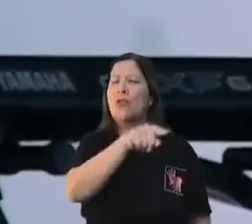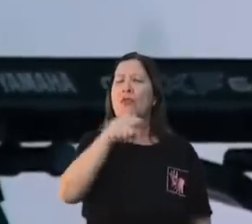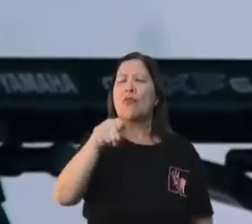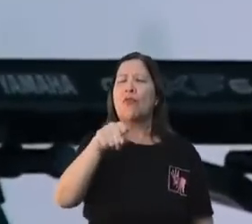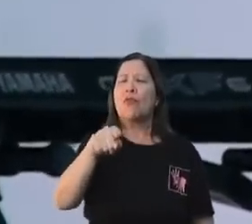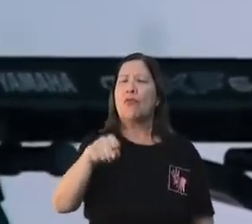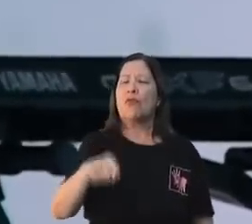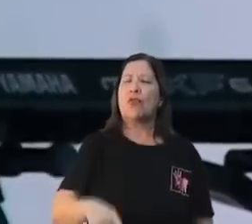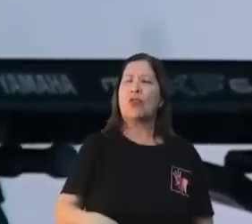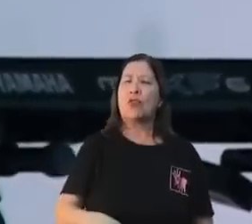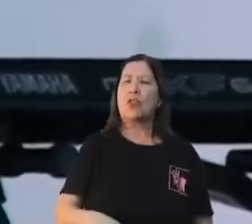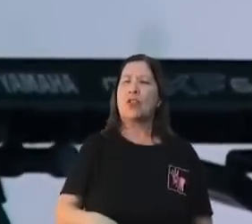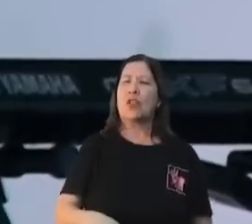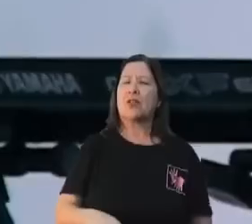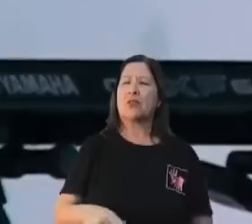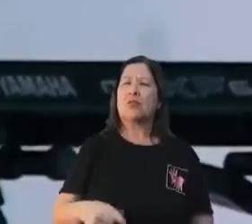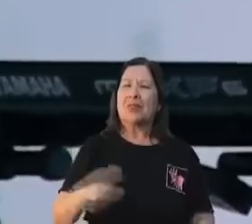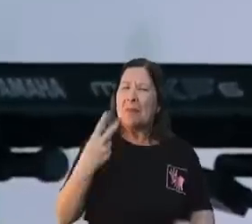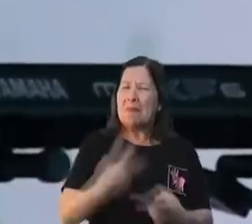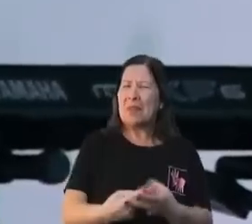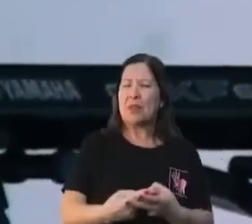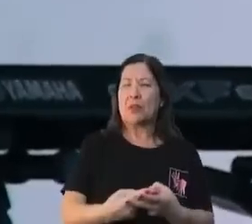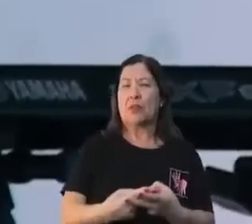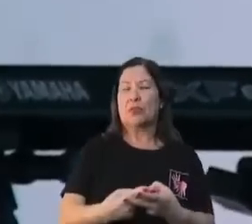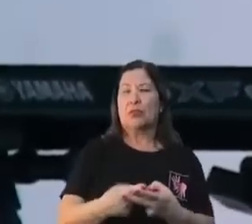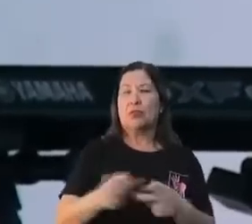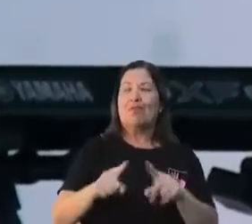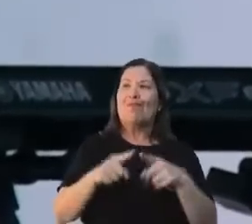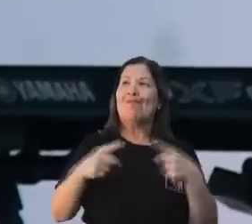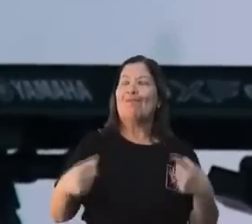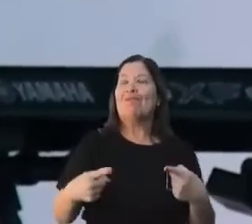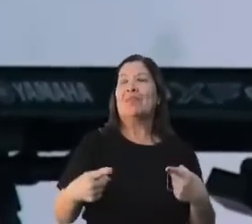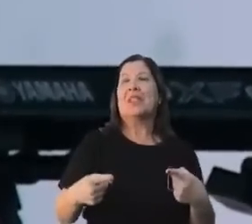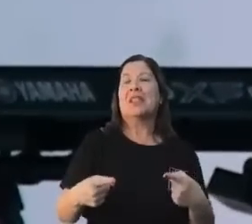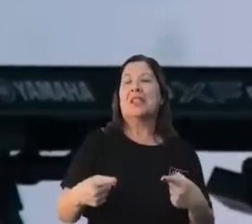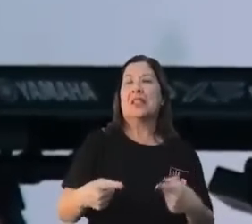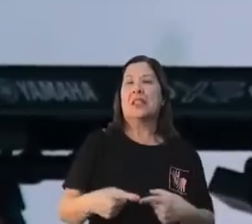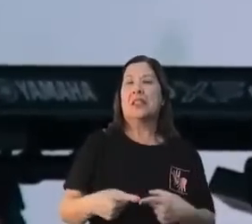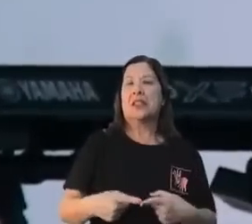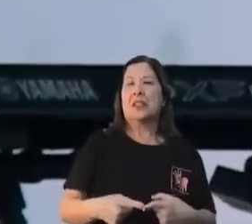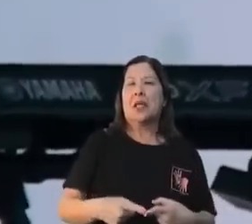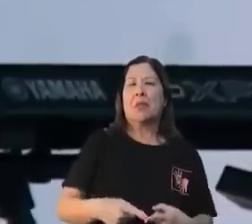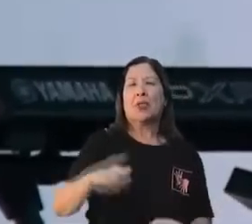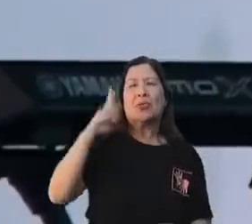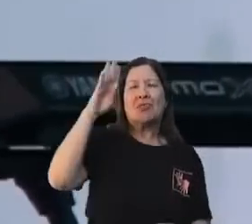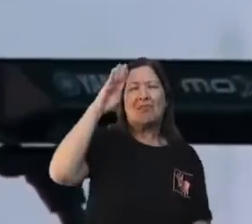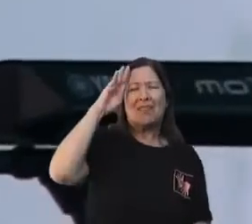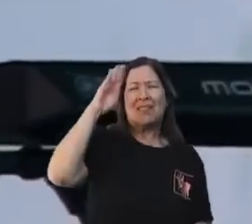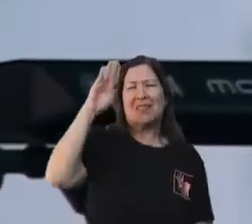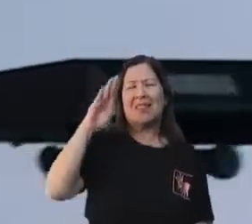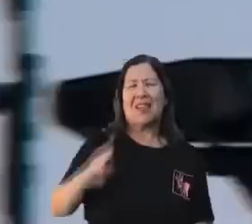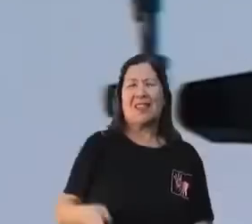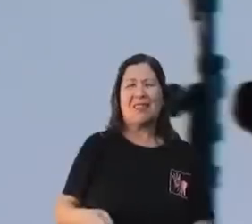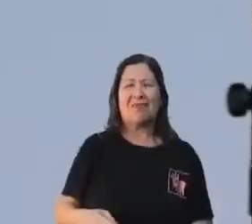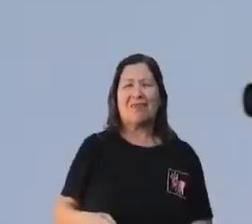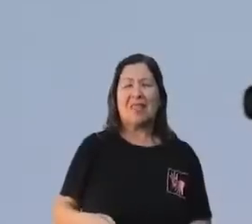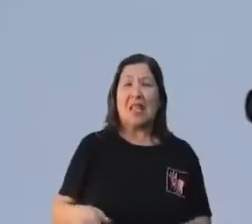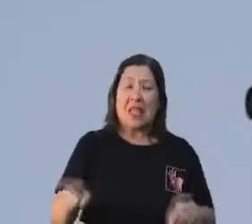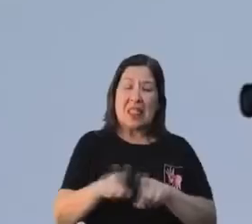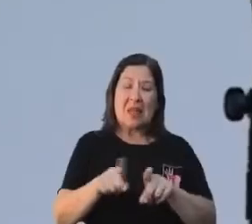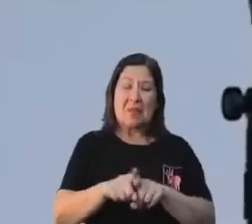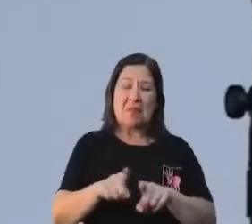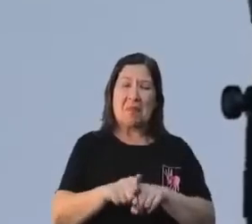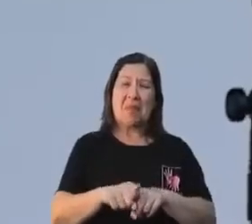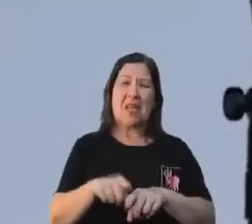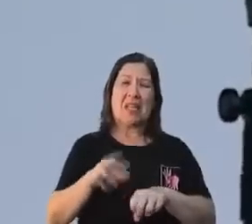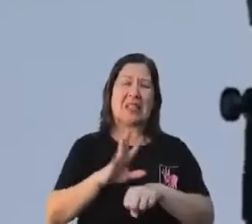mão. Ezequias está enfrentando um cerco militar, e mais, Ezequias está com a doença incurável.